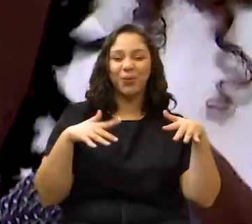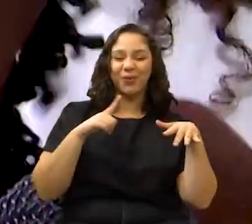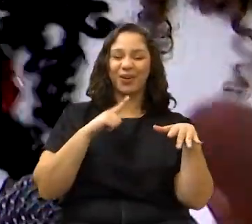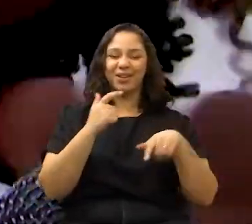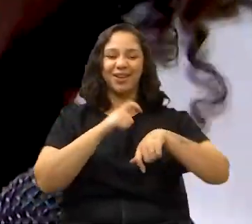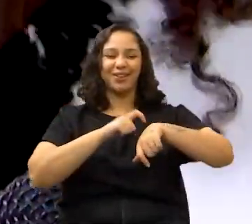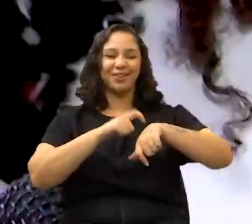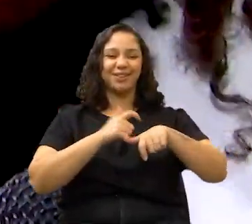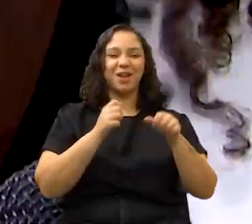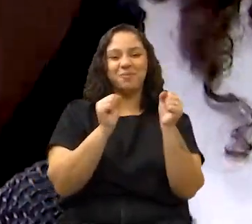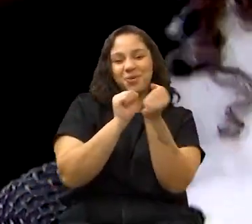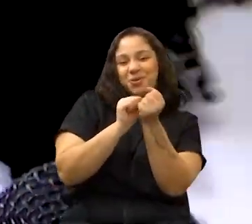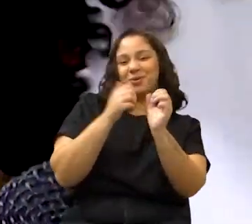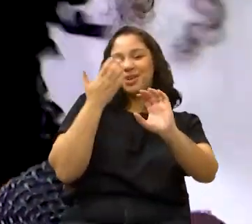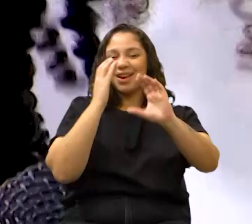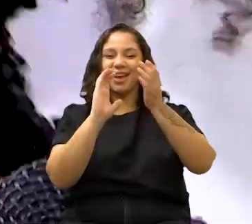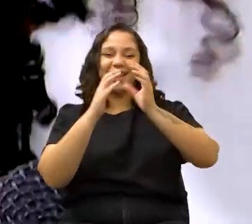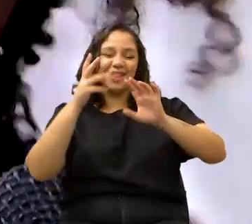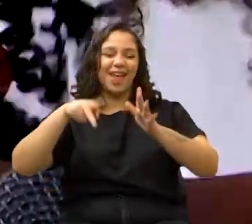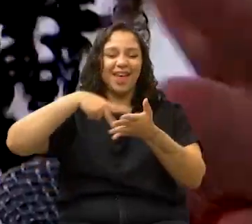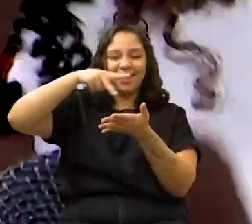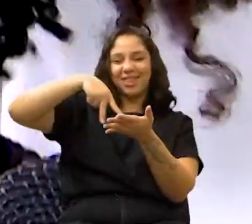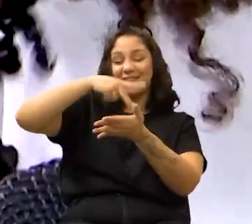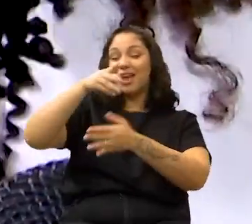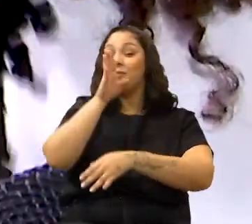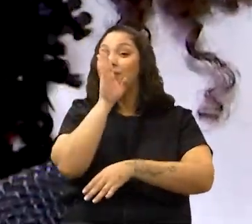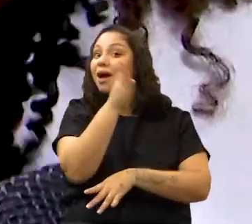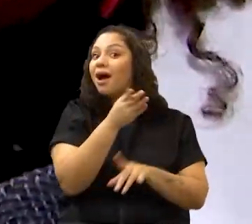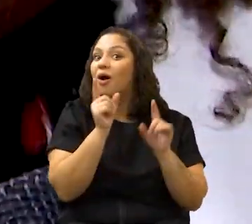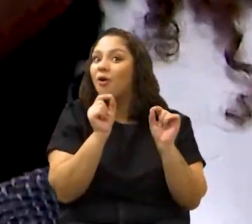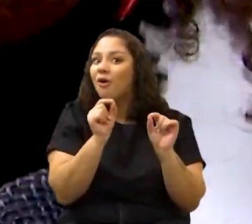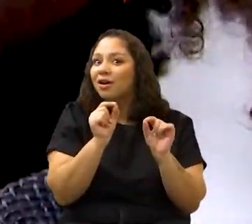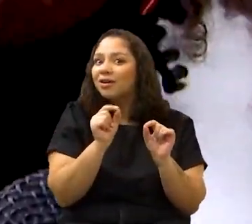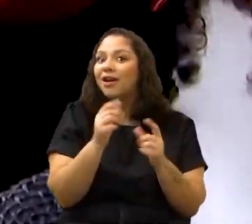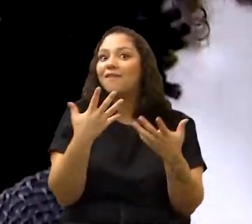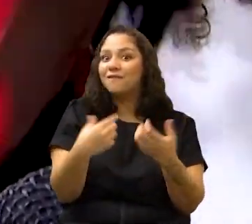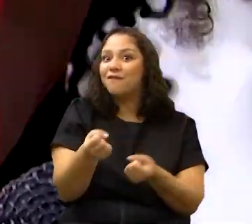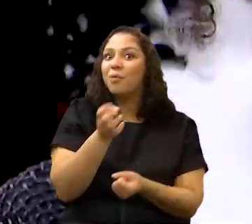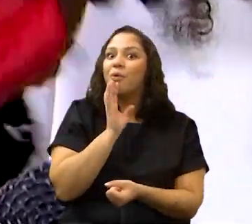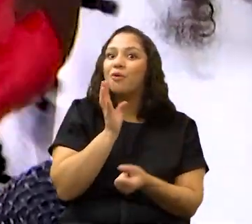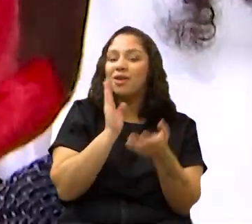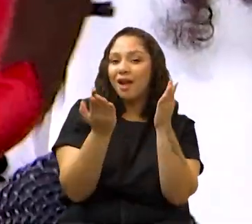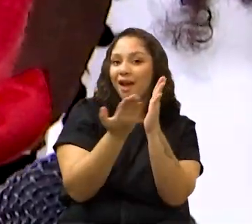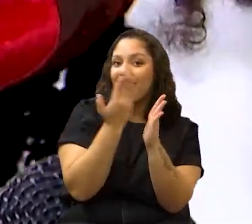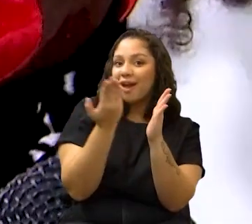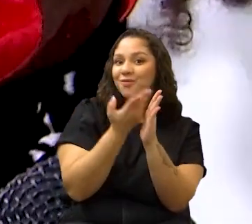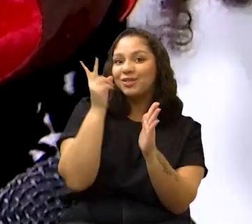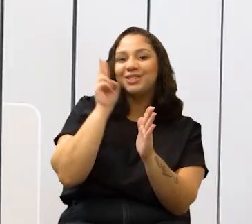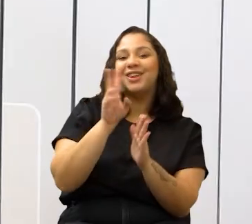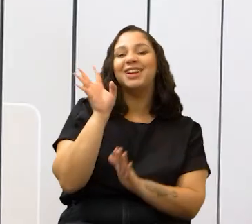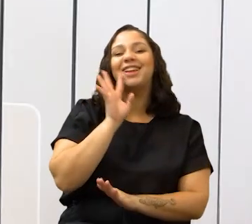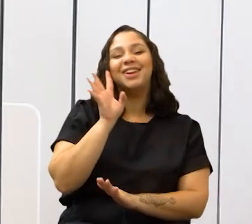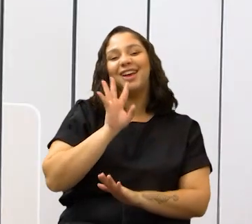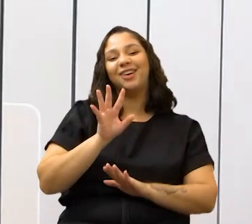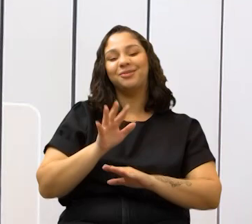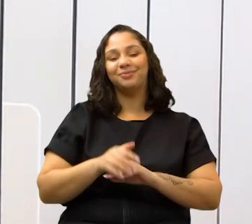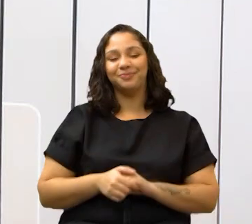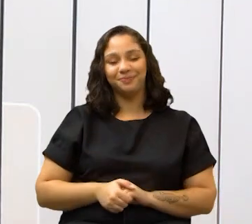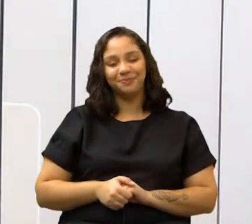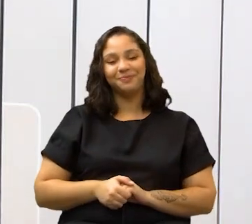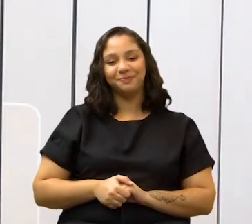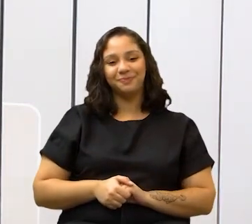um tempo junto, nós vamos cantar, nós vamos dançar e, principalmente, vamos conhecer uma história muito legal.